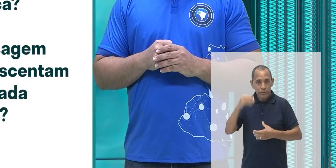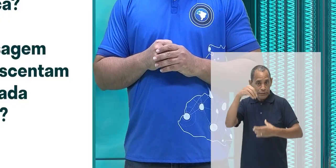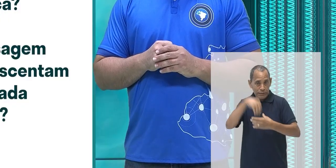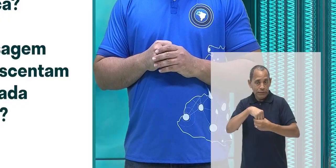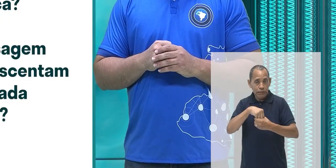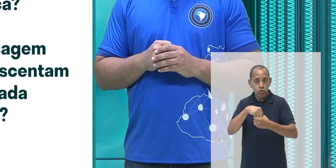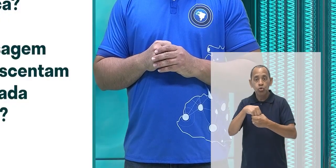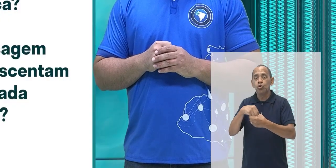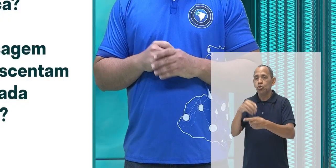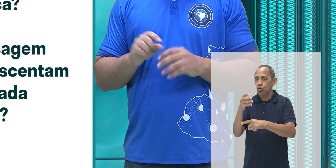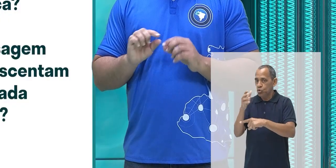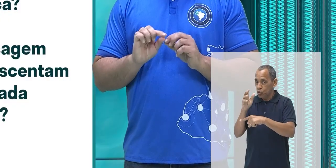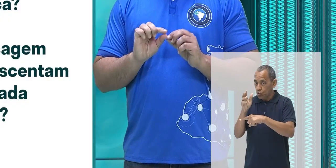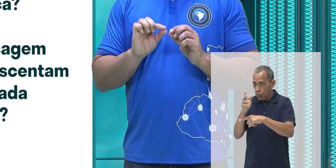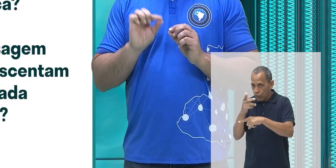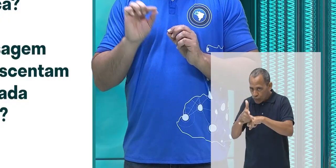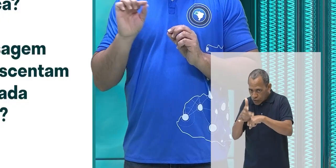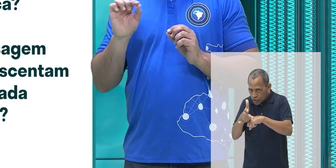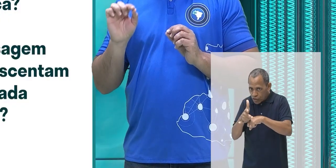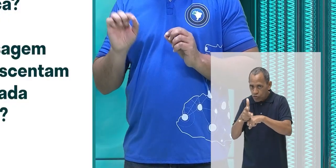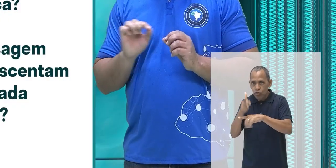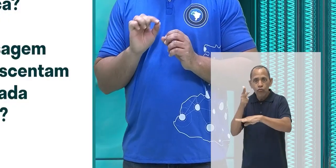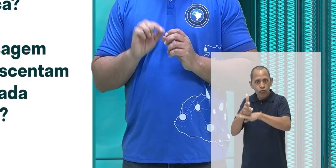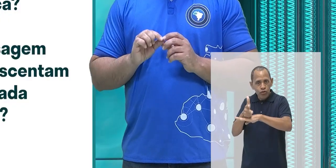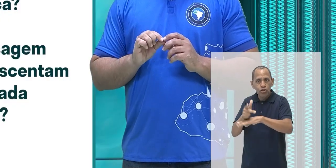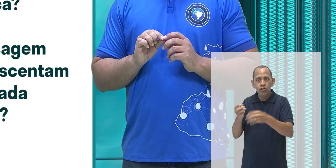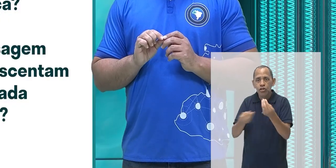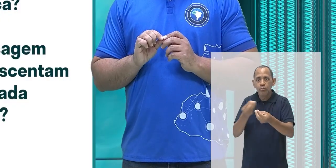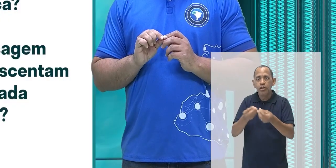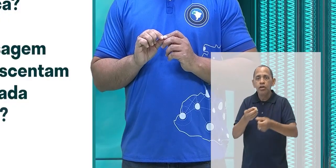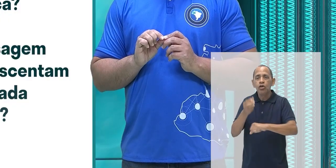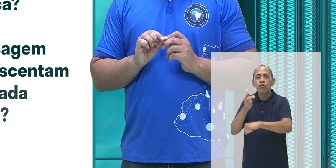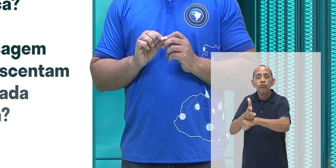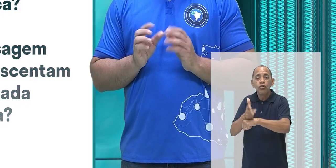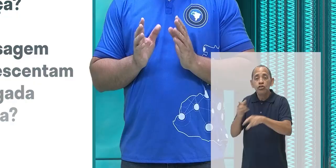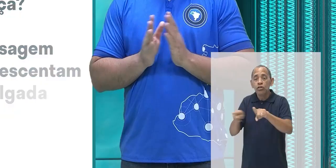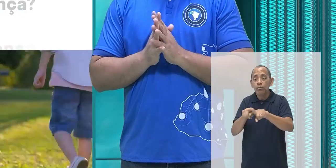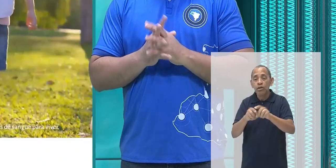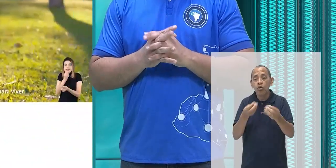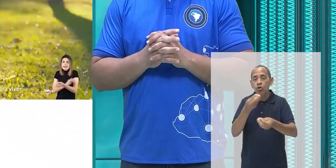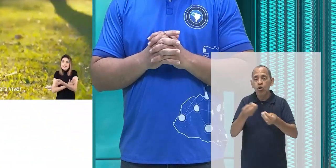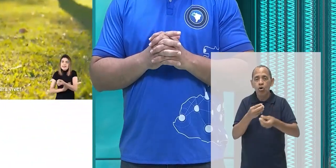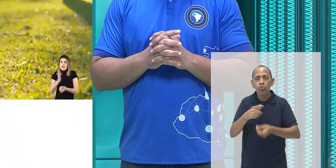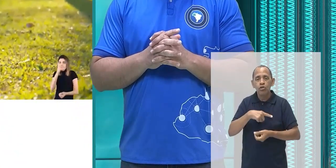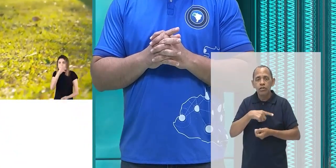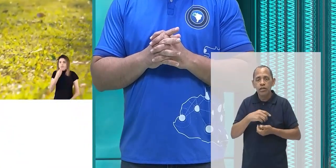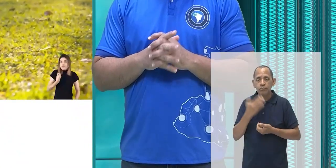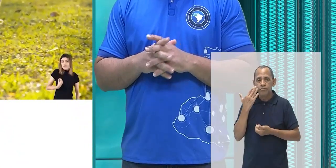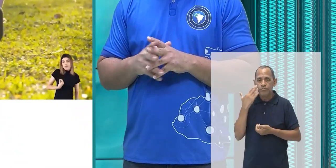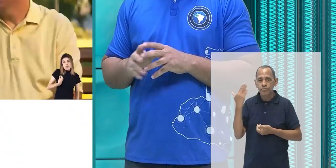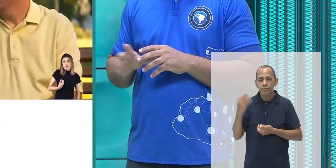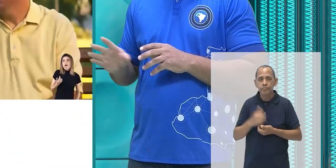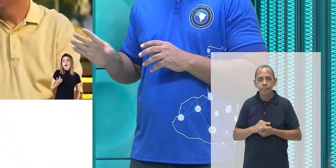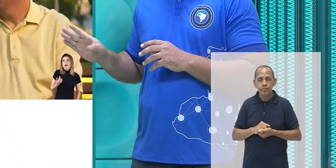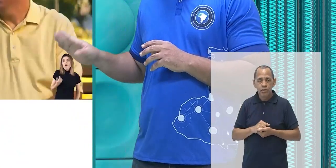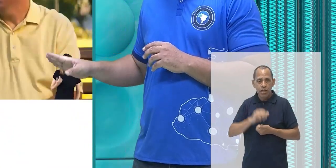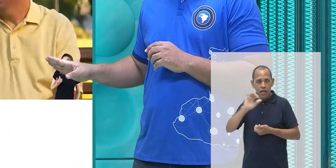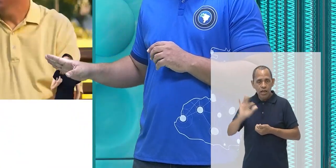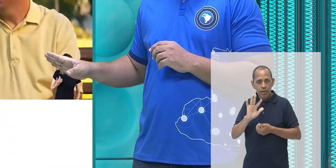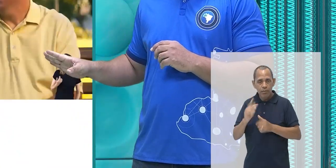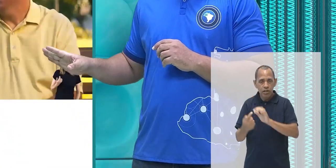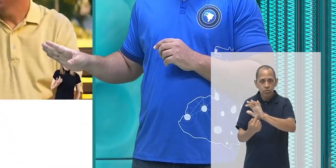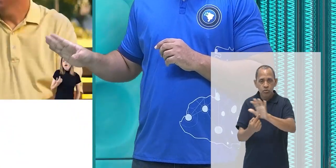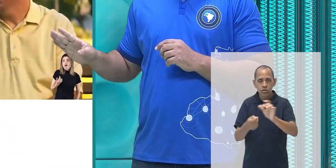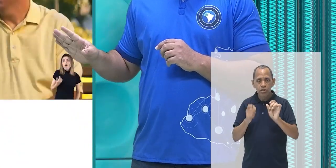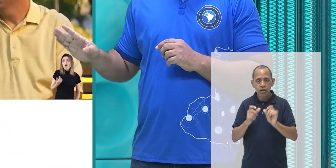É importante observar que ela tem uma forma específica de aparecer. Colocando aqui para vocês a primeira que aparece,